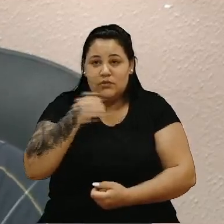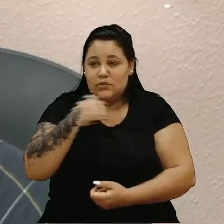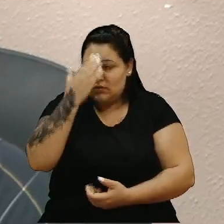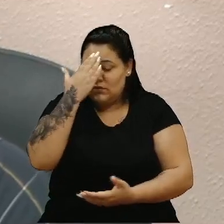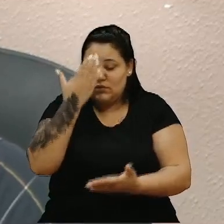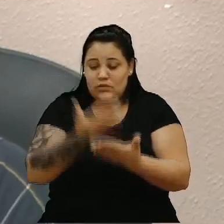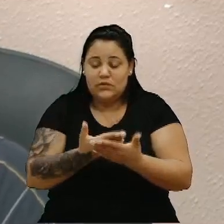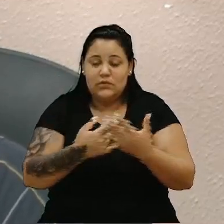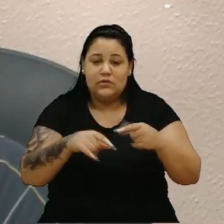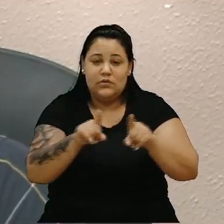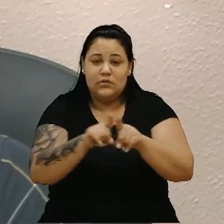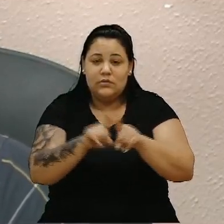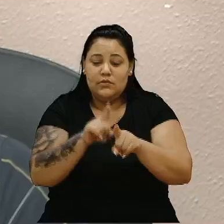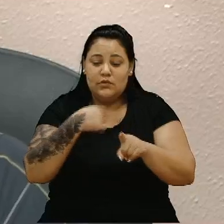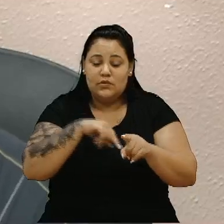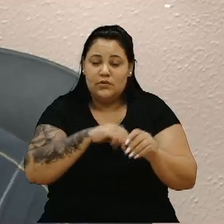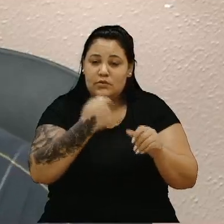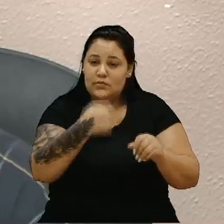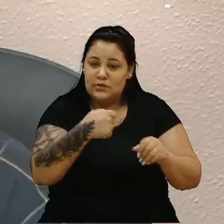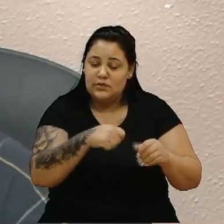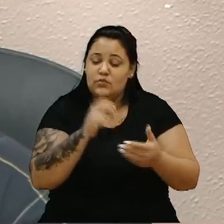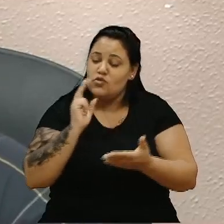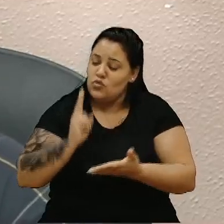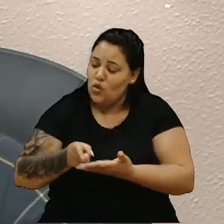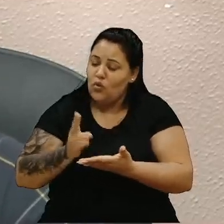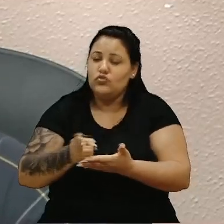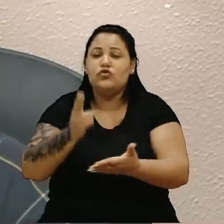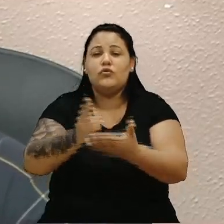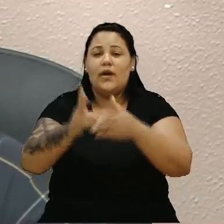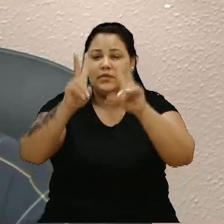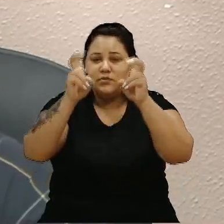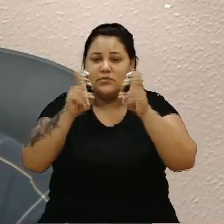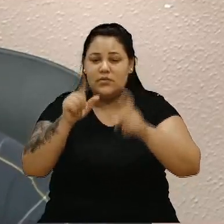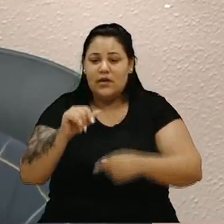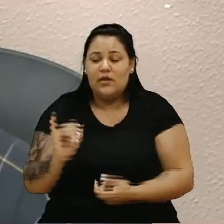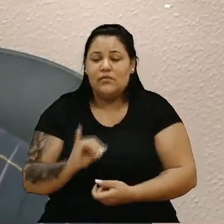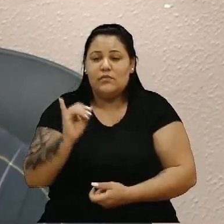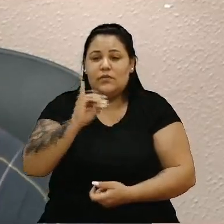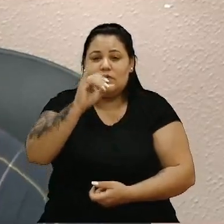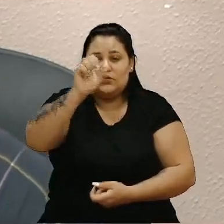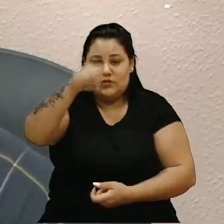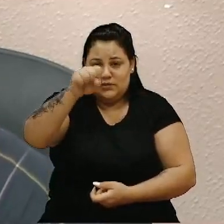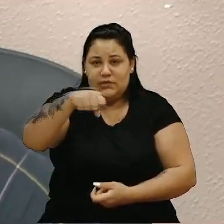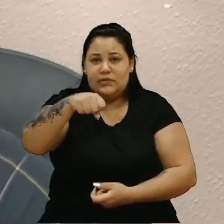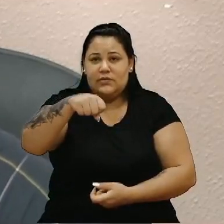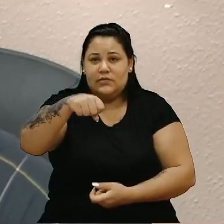nós precisamos perseguir esse tema, que é o tema da